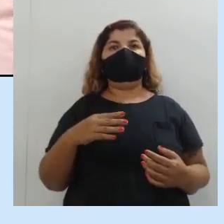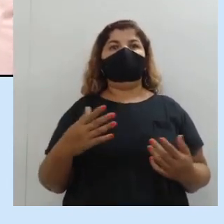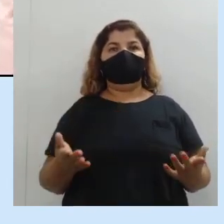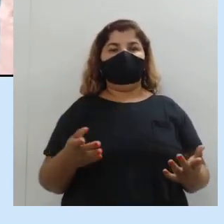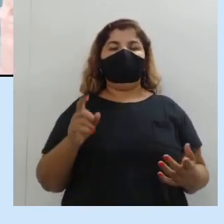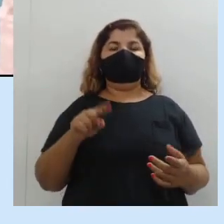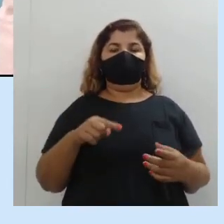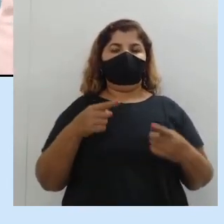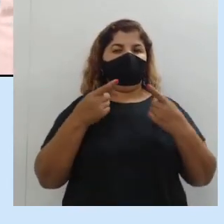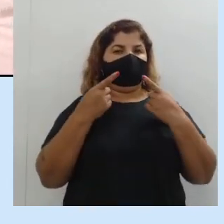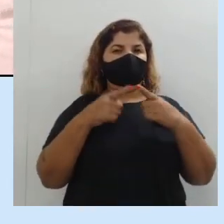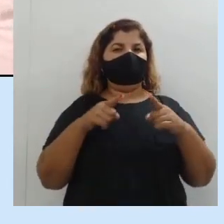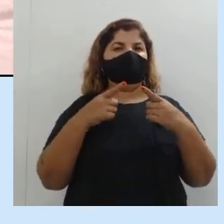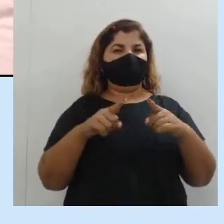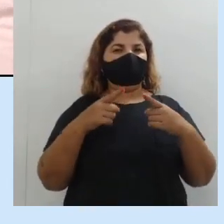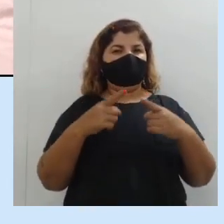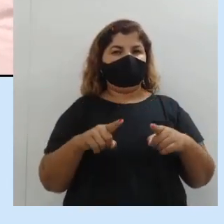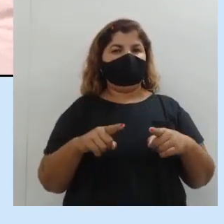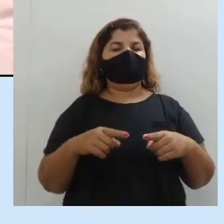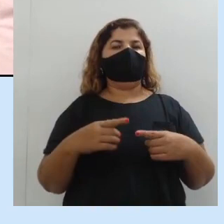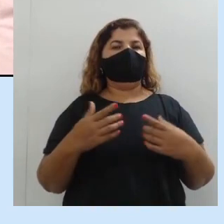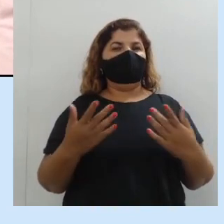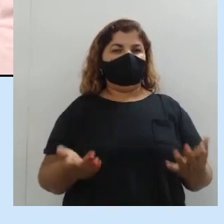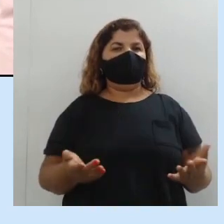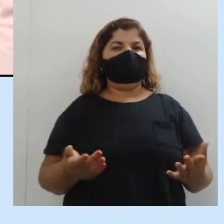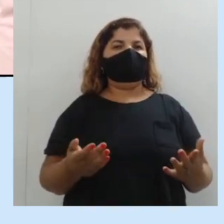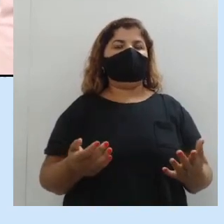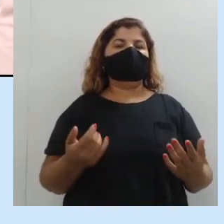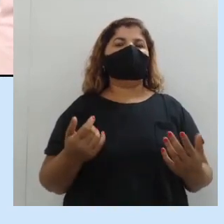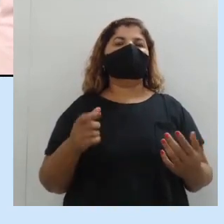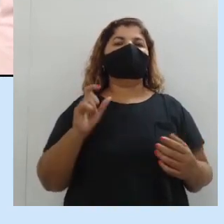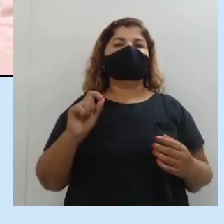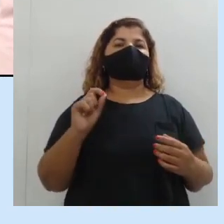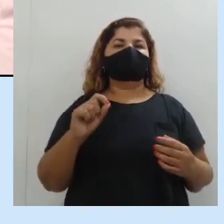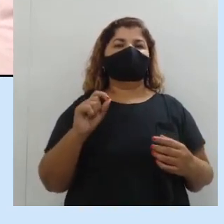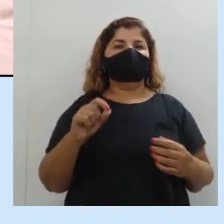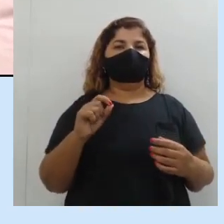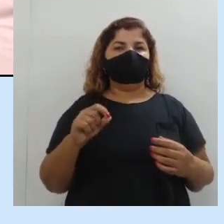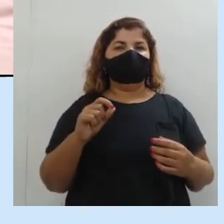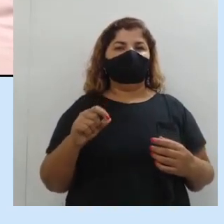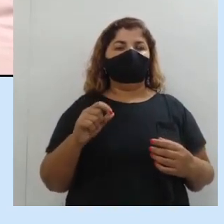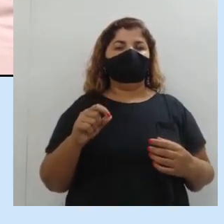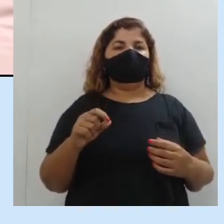uma crítica a essa nossa